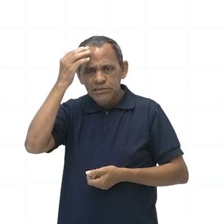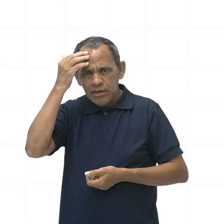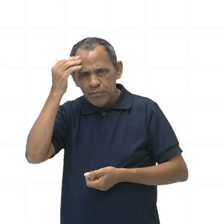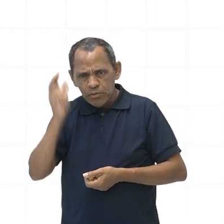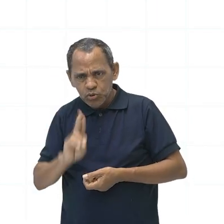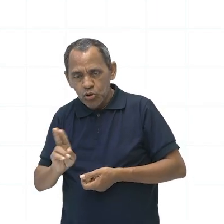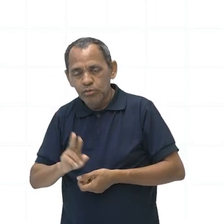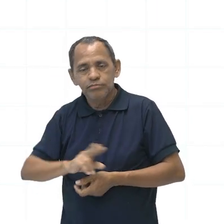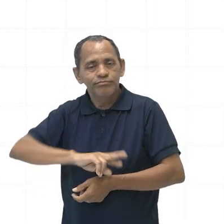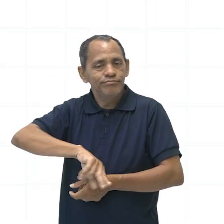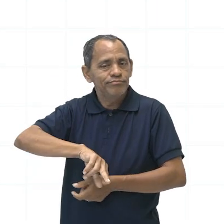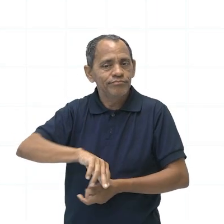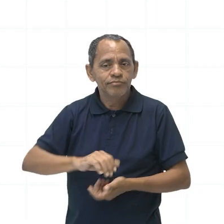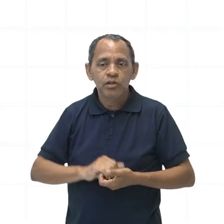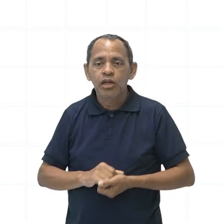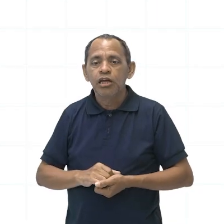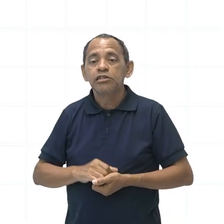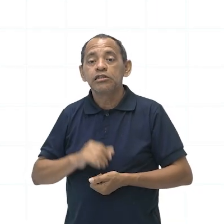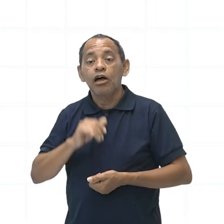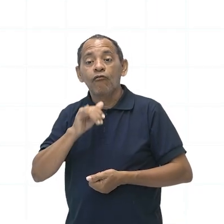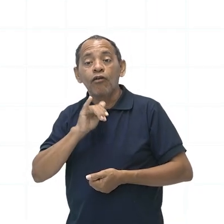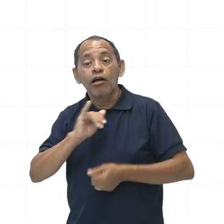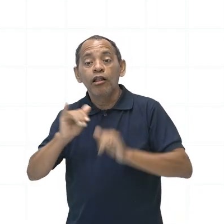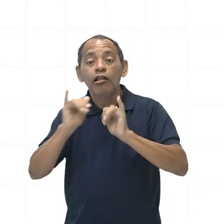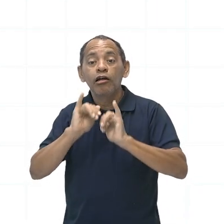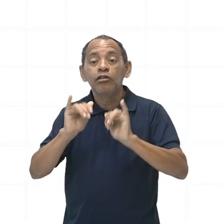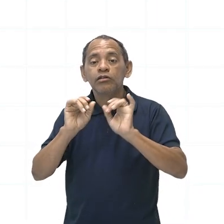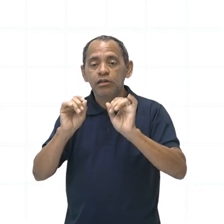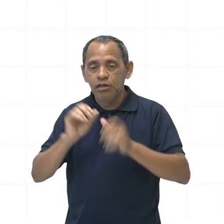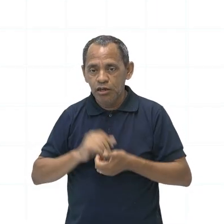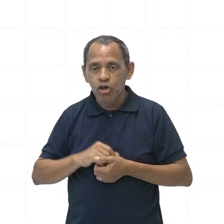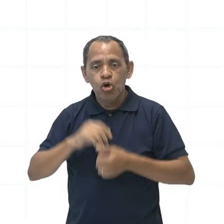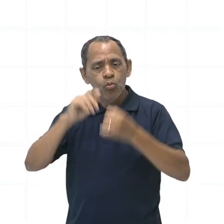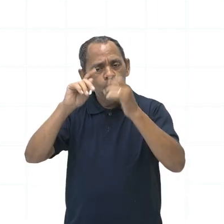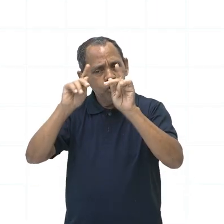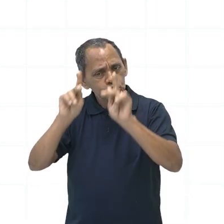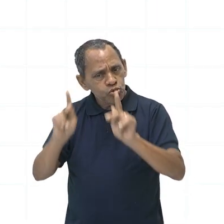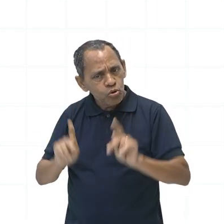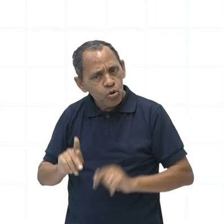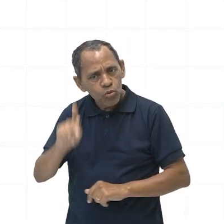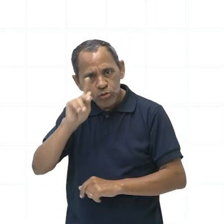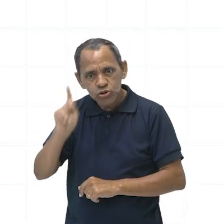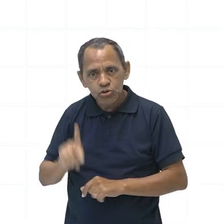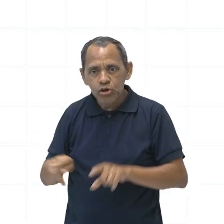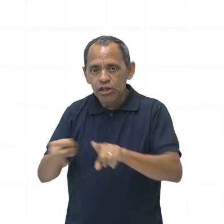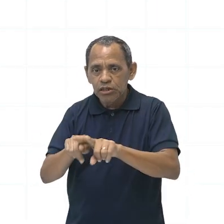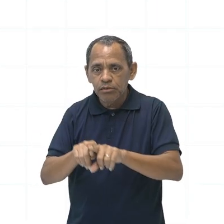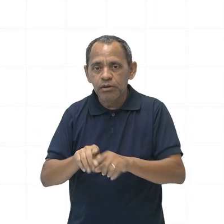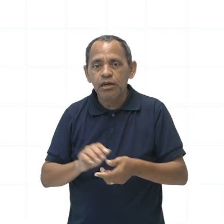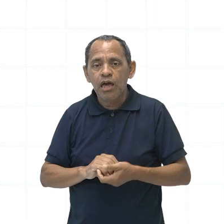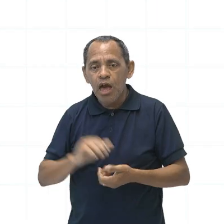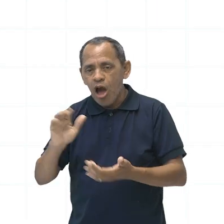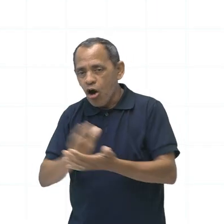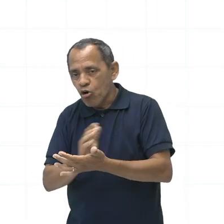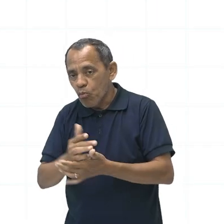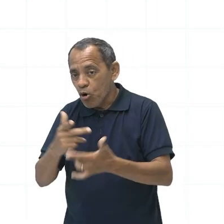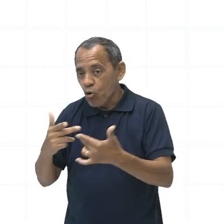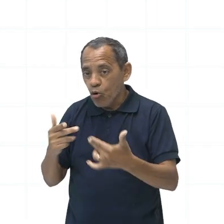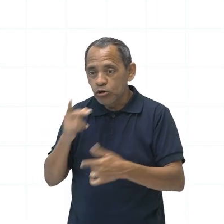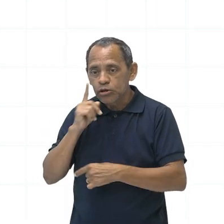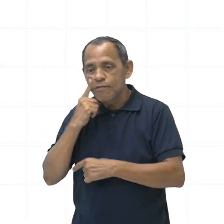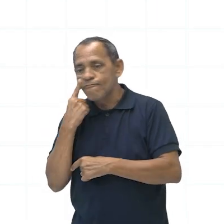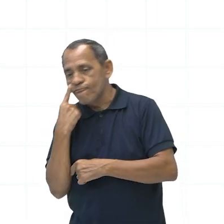contando uma história sobre si, quando ele diz, furtei uma flor. Então, já é algo que ele vivenciou como personagem, é narrador